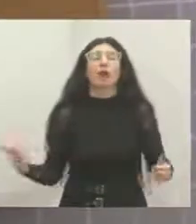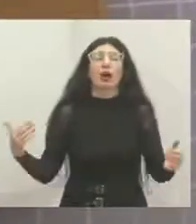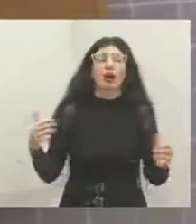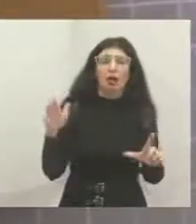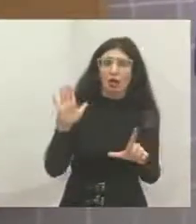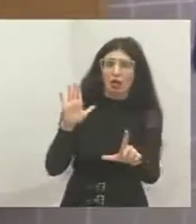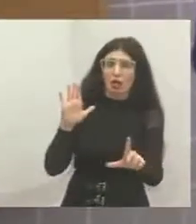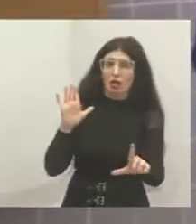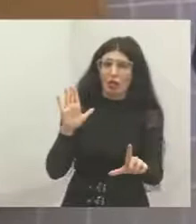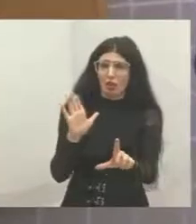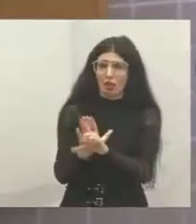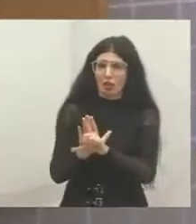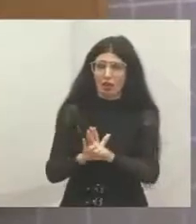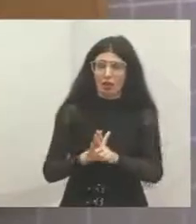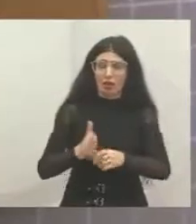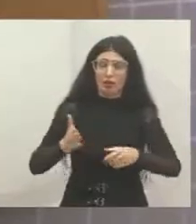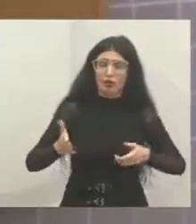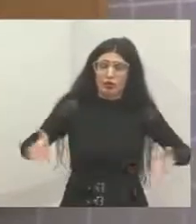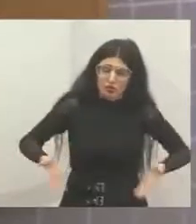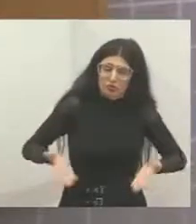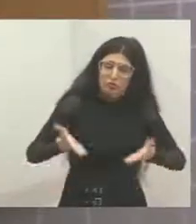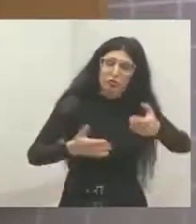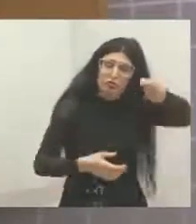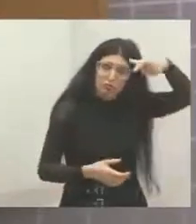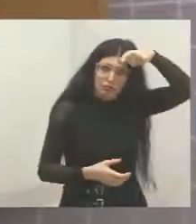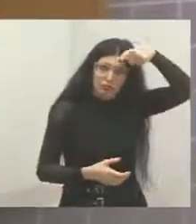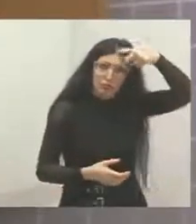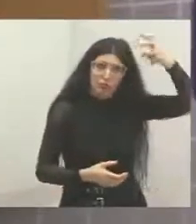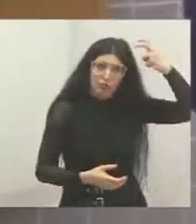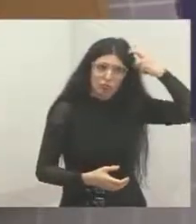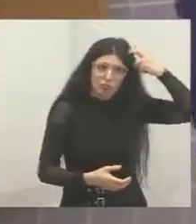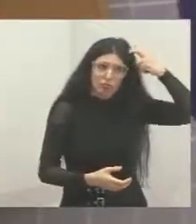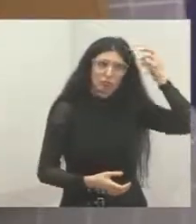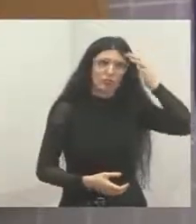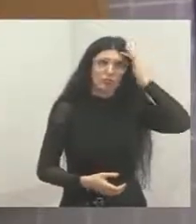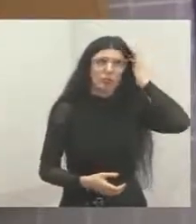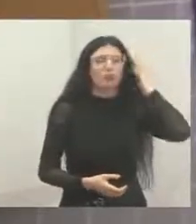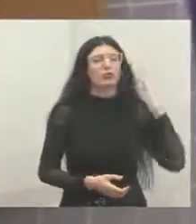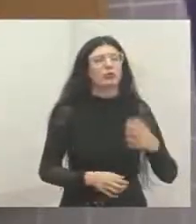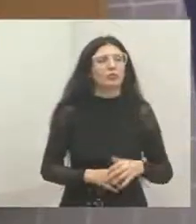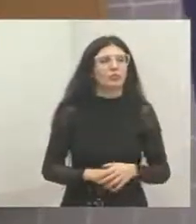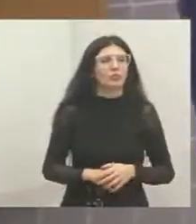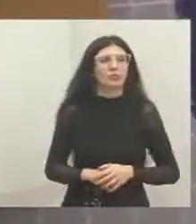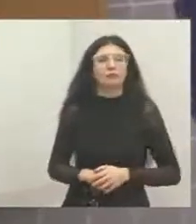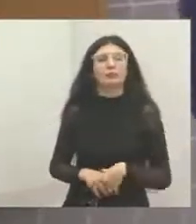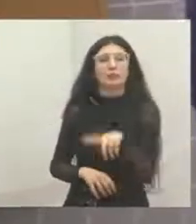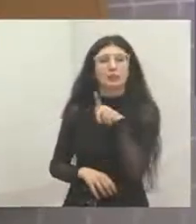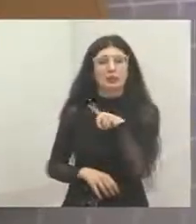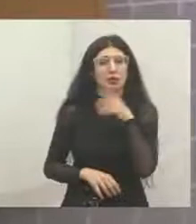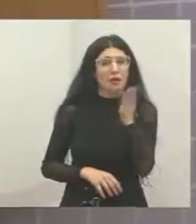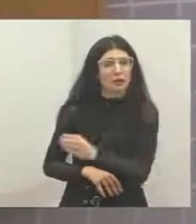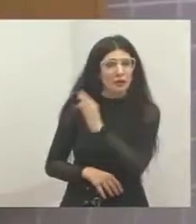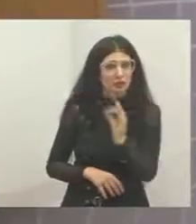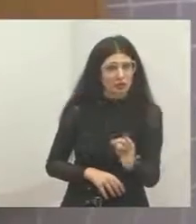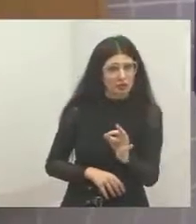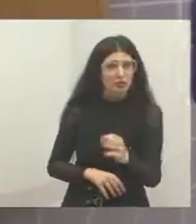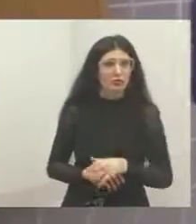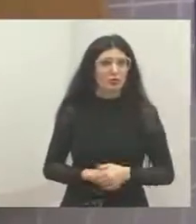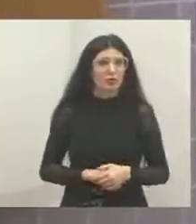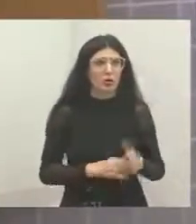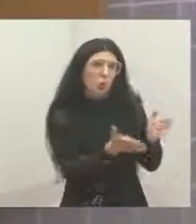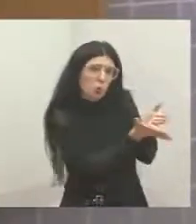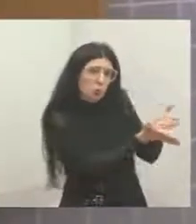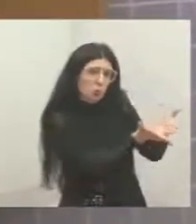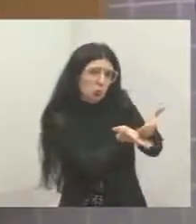você não tem todo o encerramento do valor financeiro que vai ser arrecadado pela LIC. Porque a LIC é uma lei de incentivo à cultura que tem um percentual que, de acordo com a